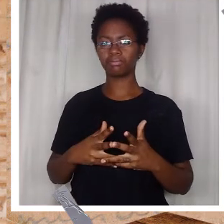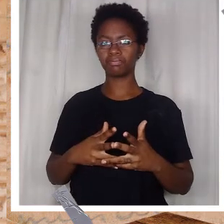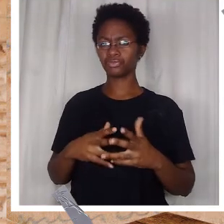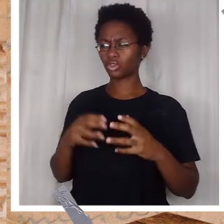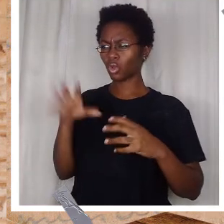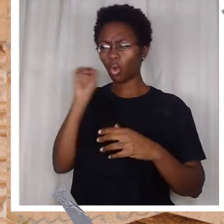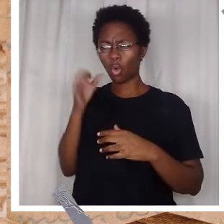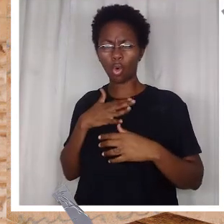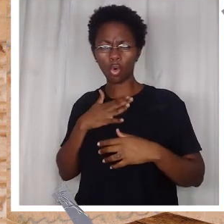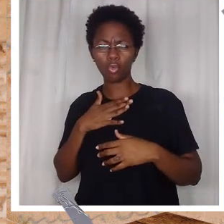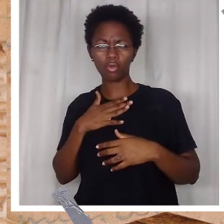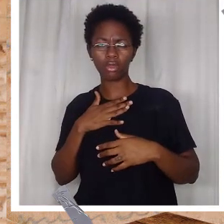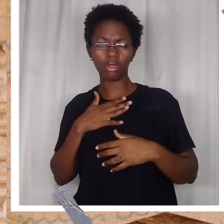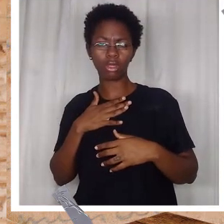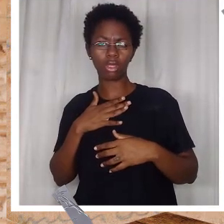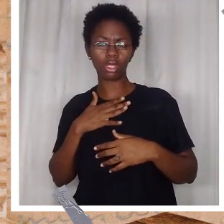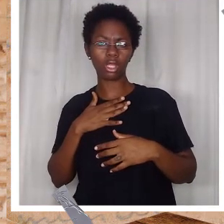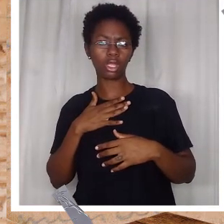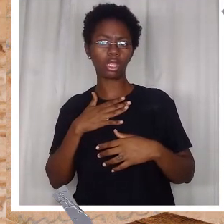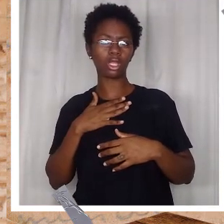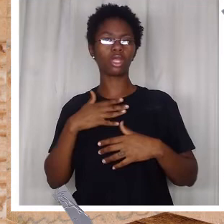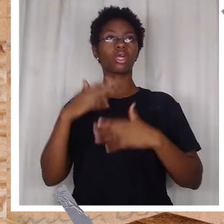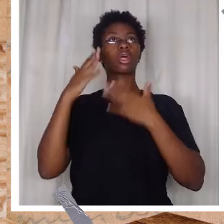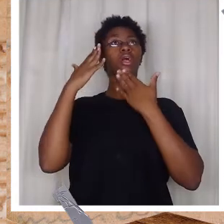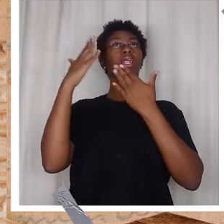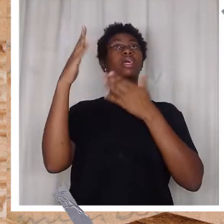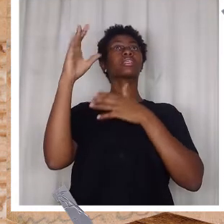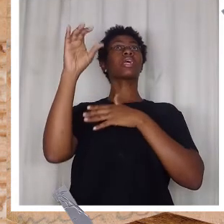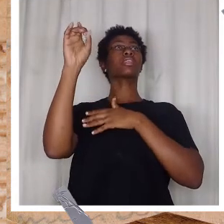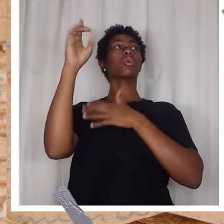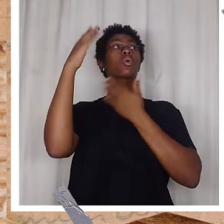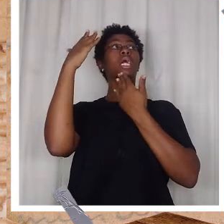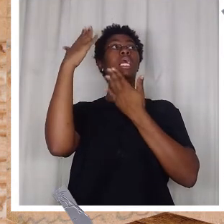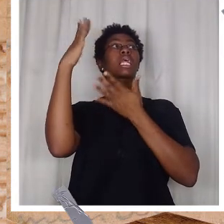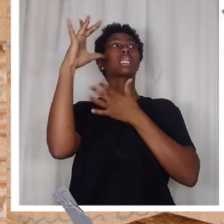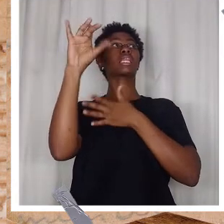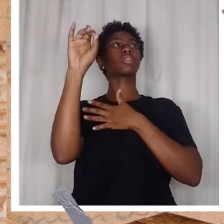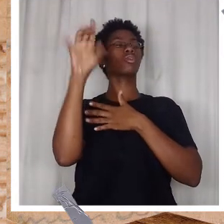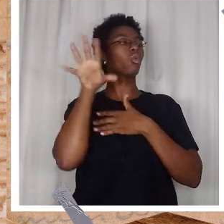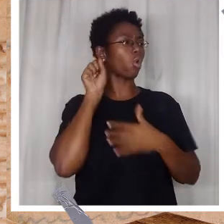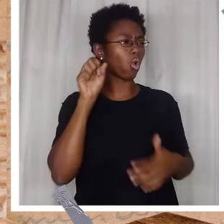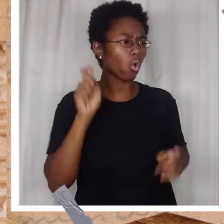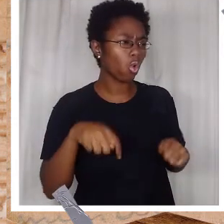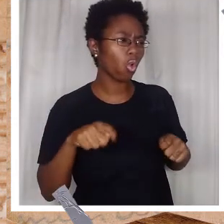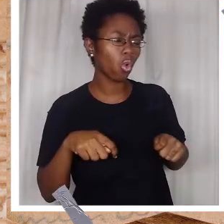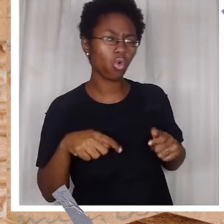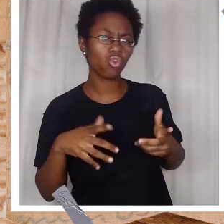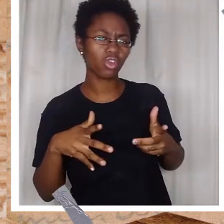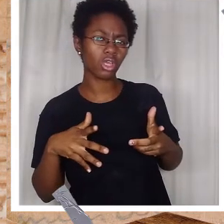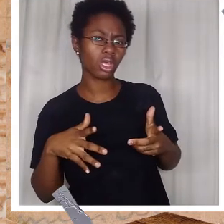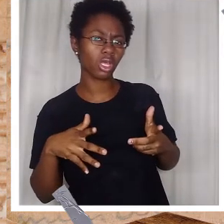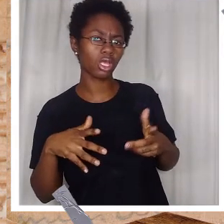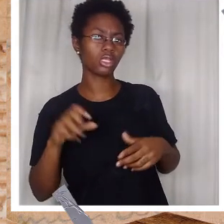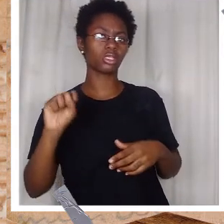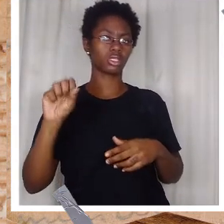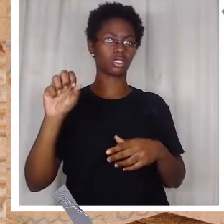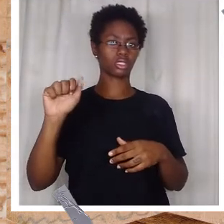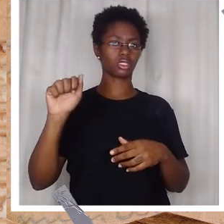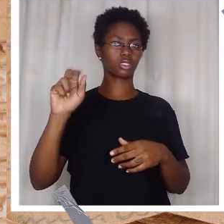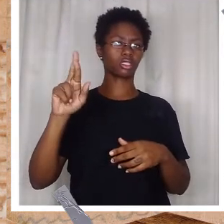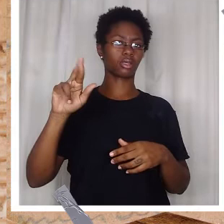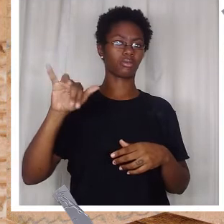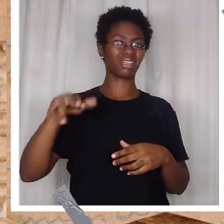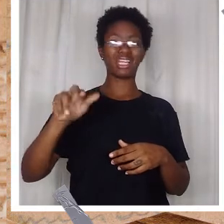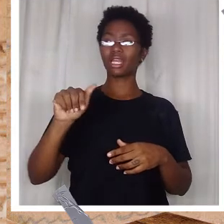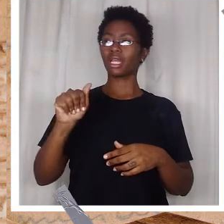Vocês estão me ouvindo? Sim. Graças a Deus. Sim. Graças a Deus. Estão me ouvindo? Sim. Sabrina está congelando Tá. para